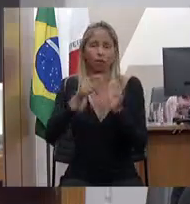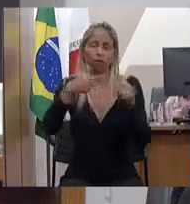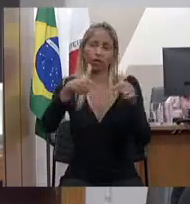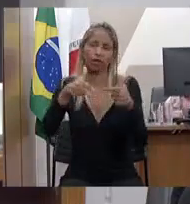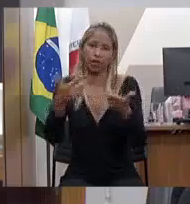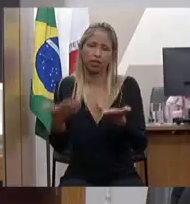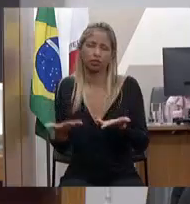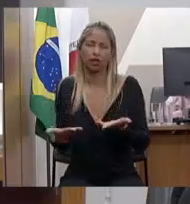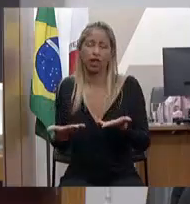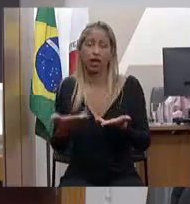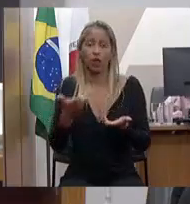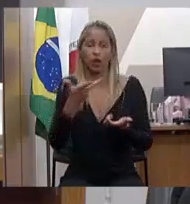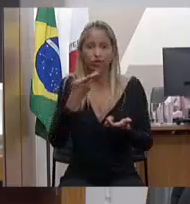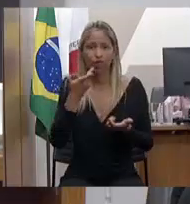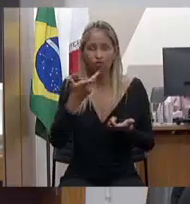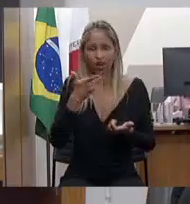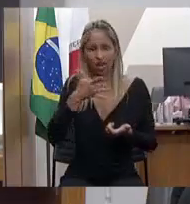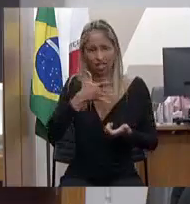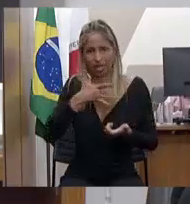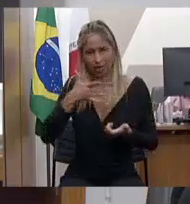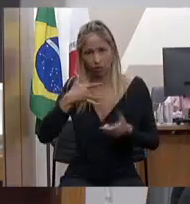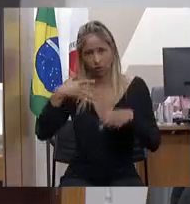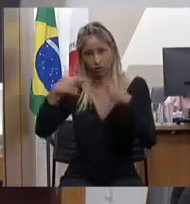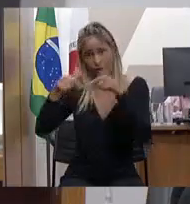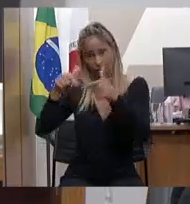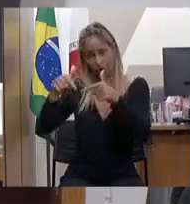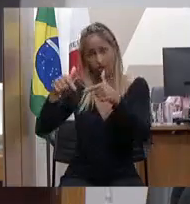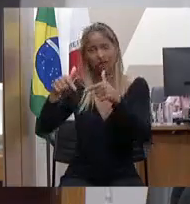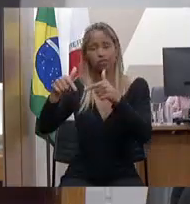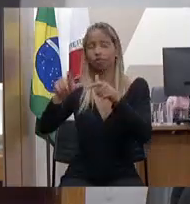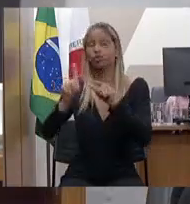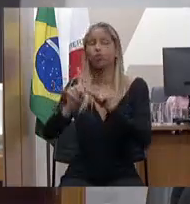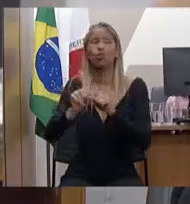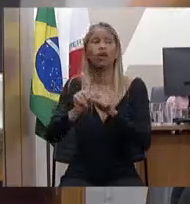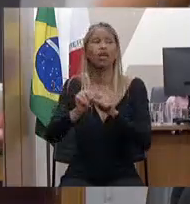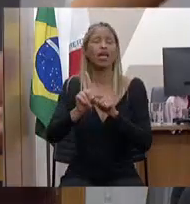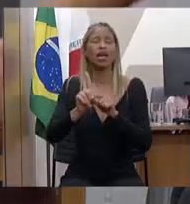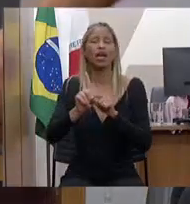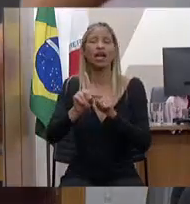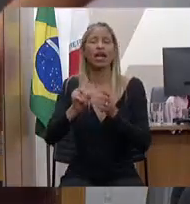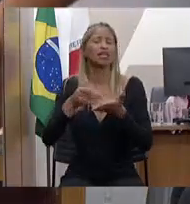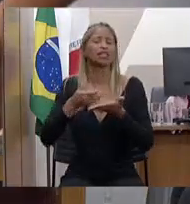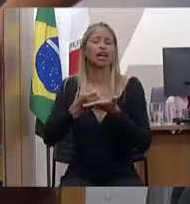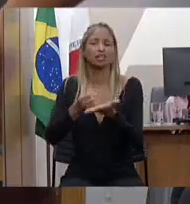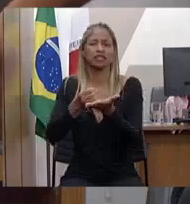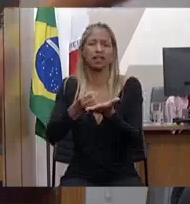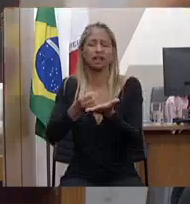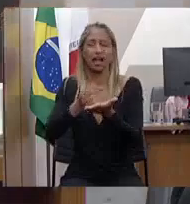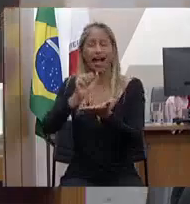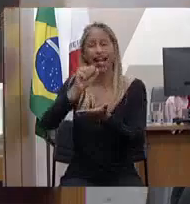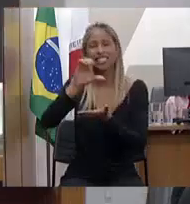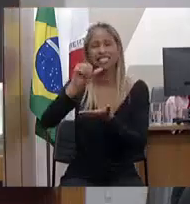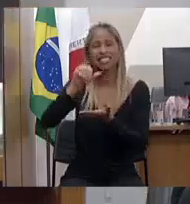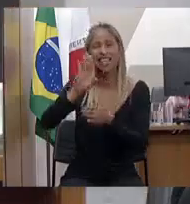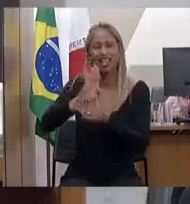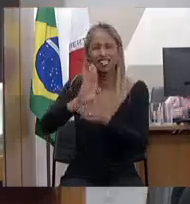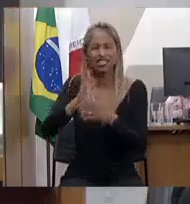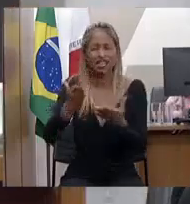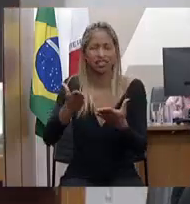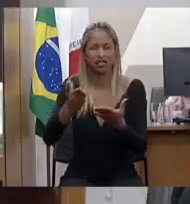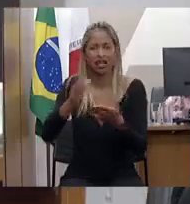e quando eu falo fazer saúde do trabalhador não é só assistência não é só